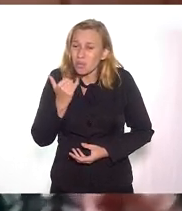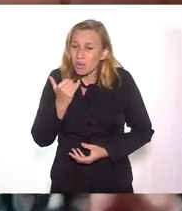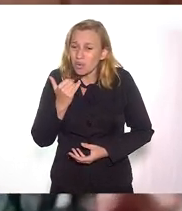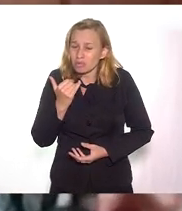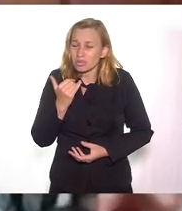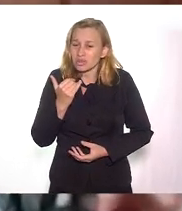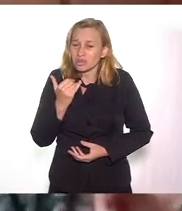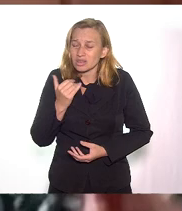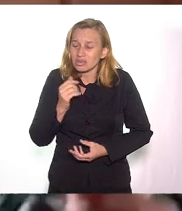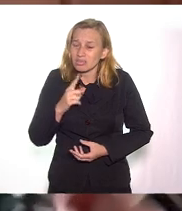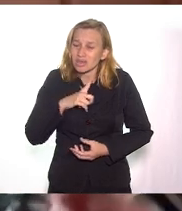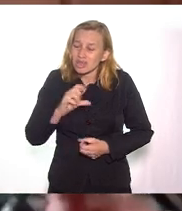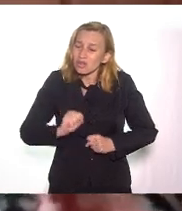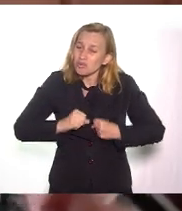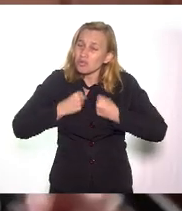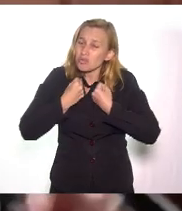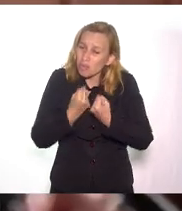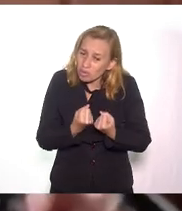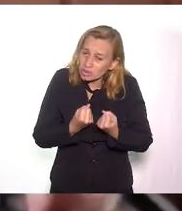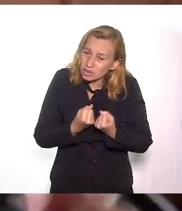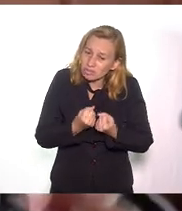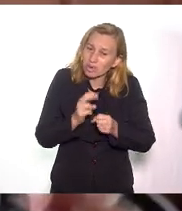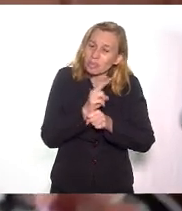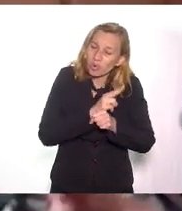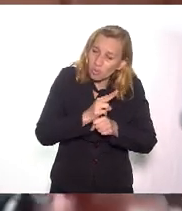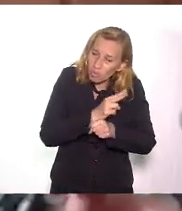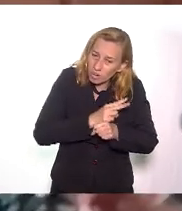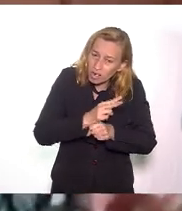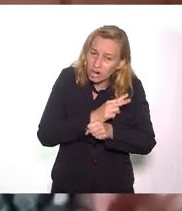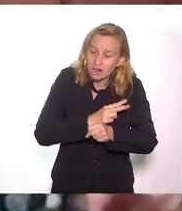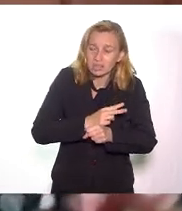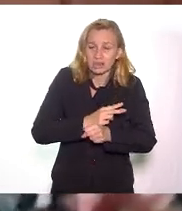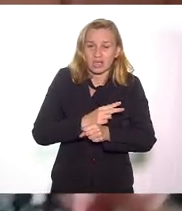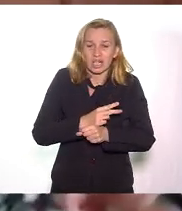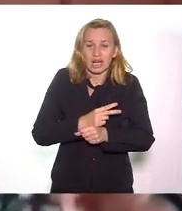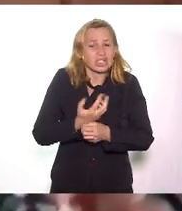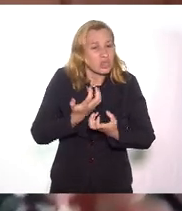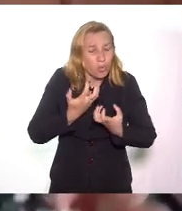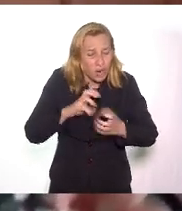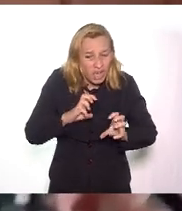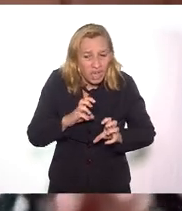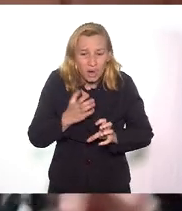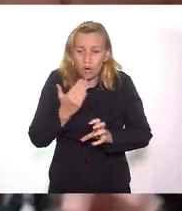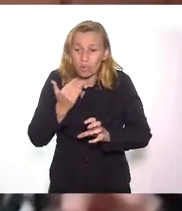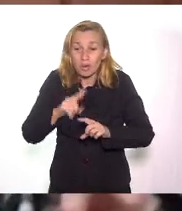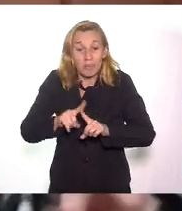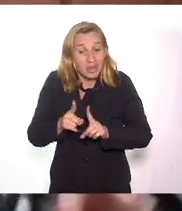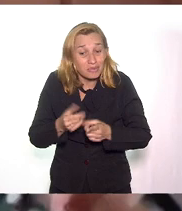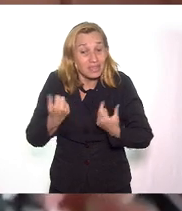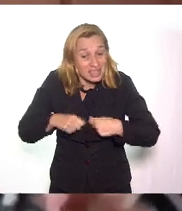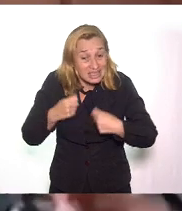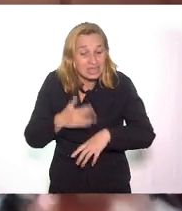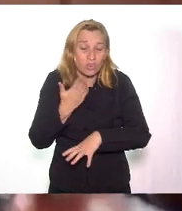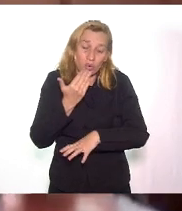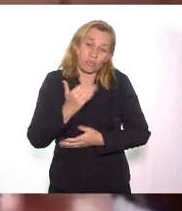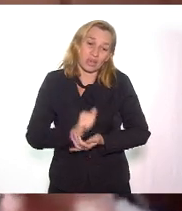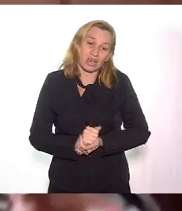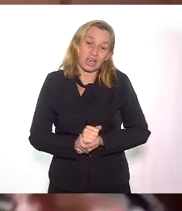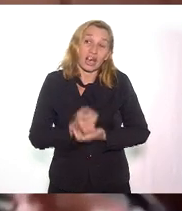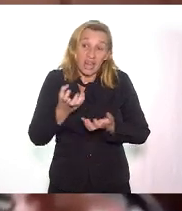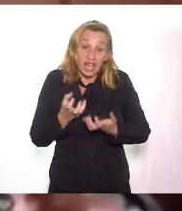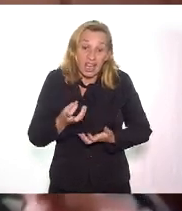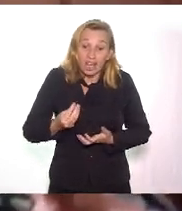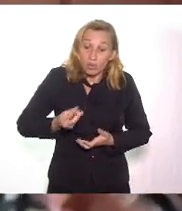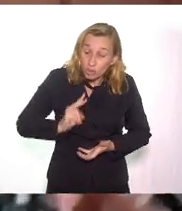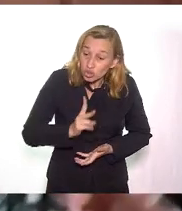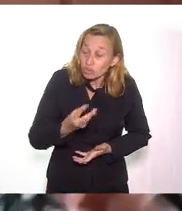ter força para continuar procurando. Elas se obrigam a ficar vivas, porque às vezes,